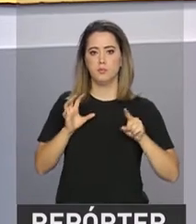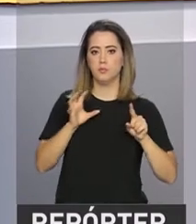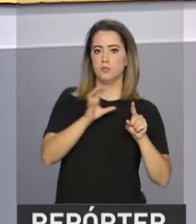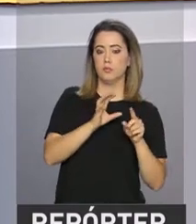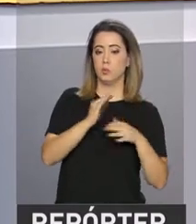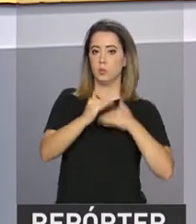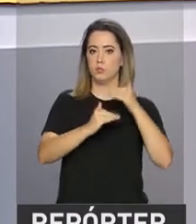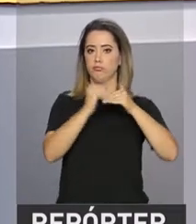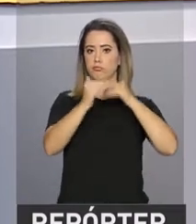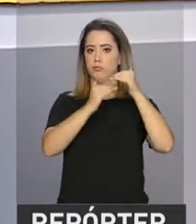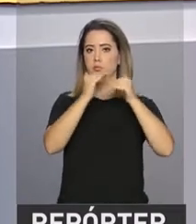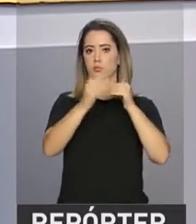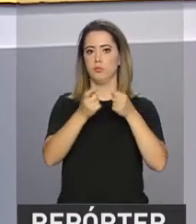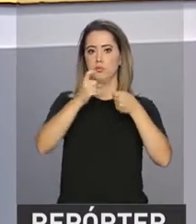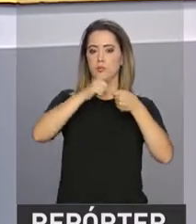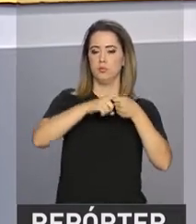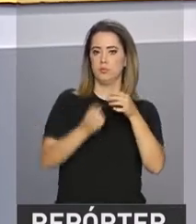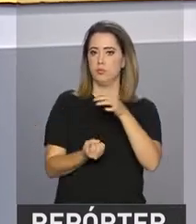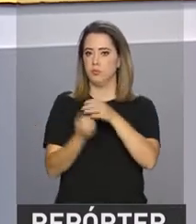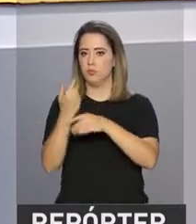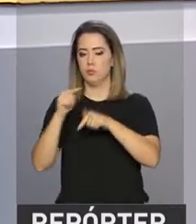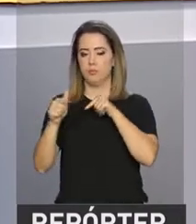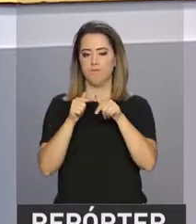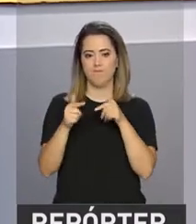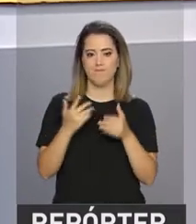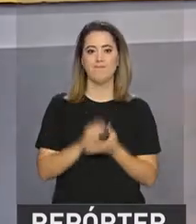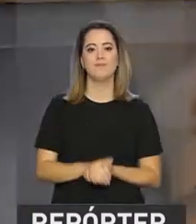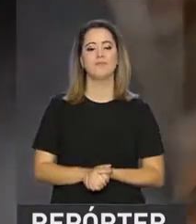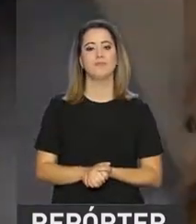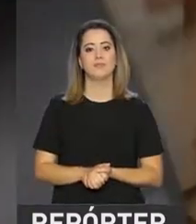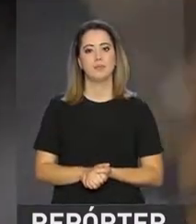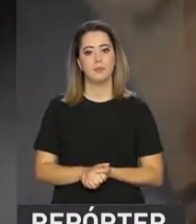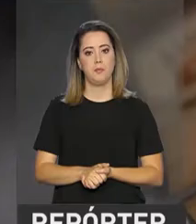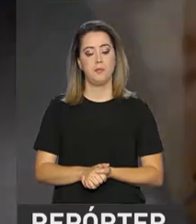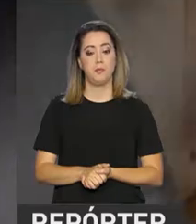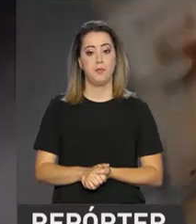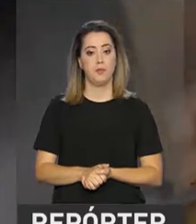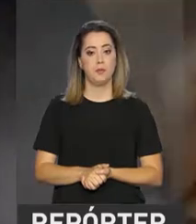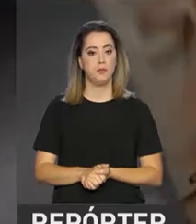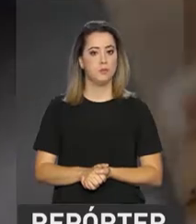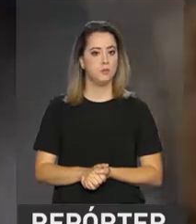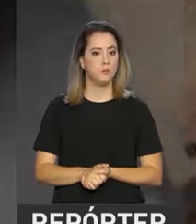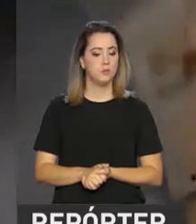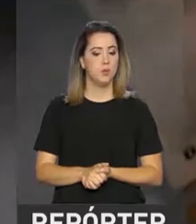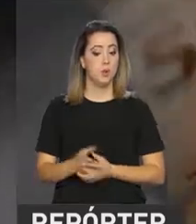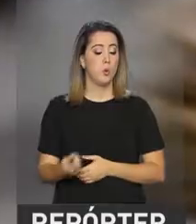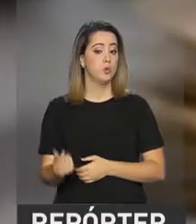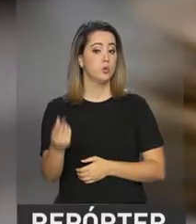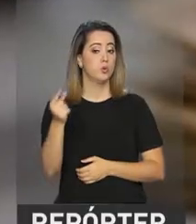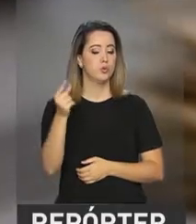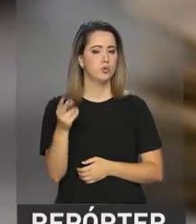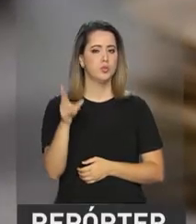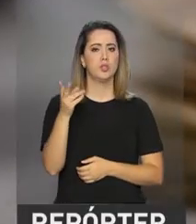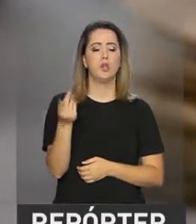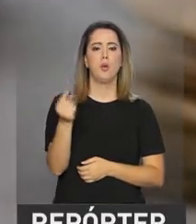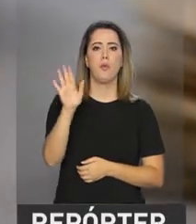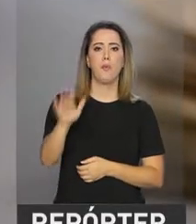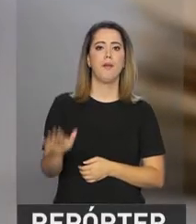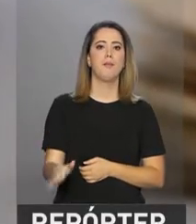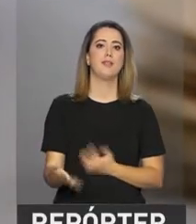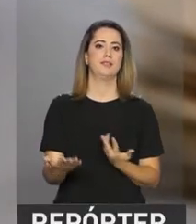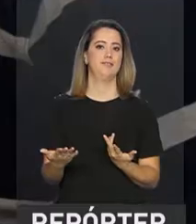com reflexos no crescimento e na retomada do emprego o dinheiro custando menos